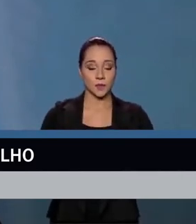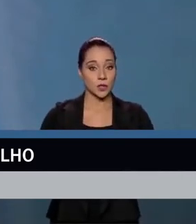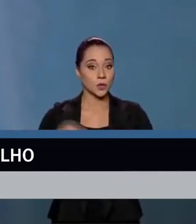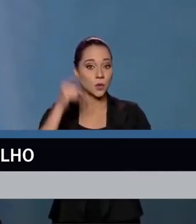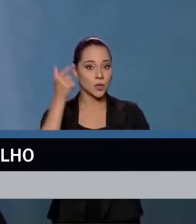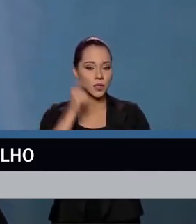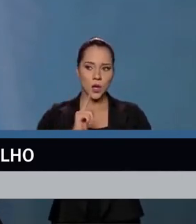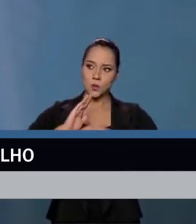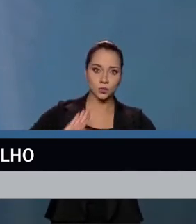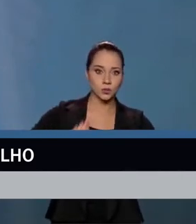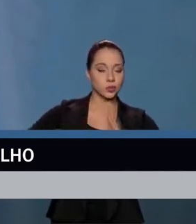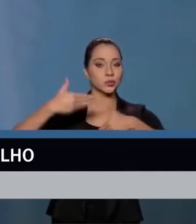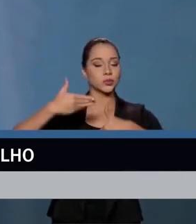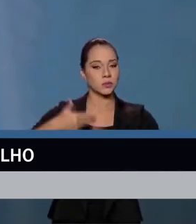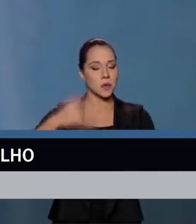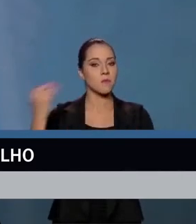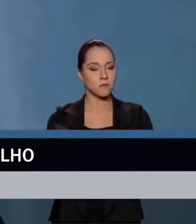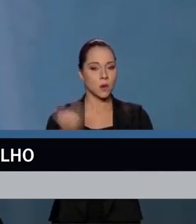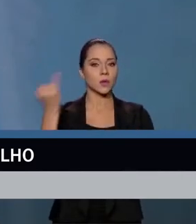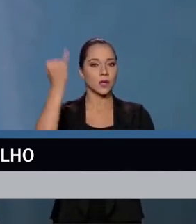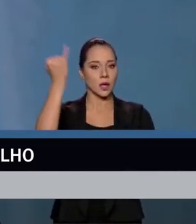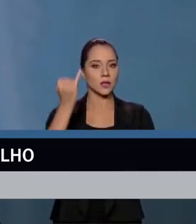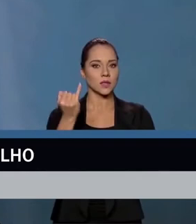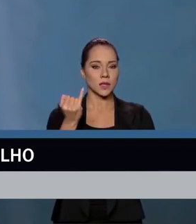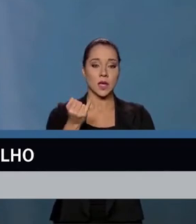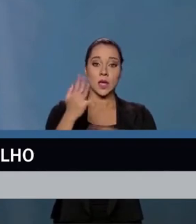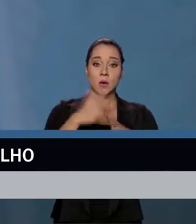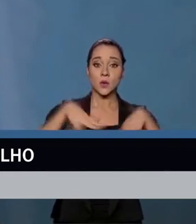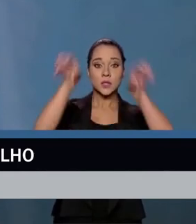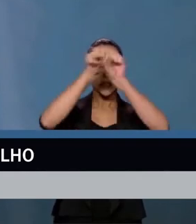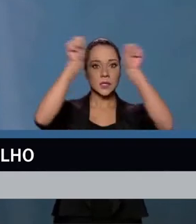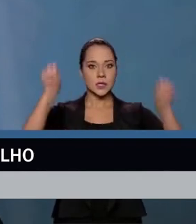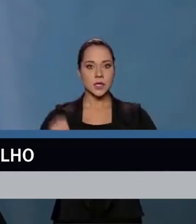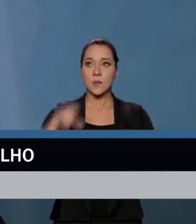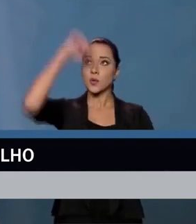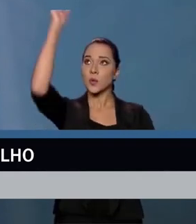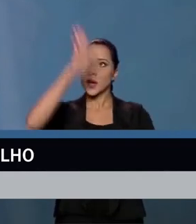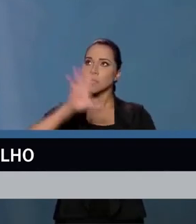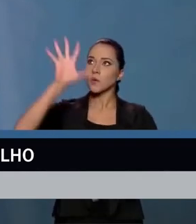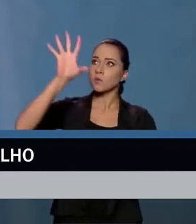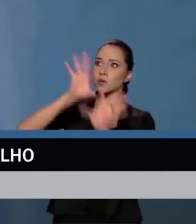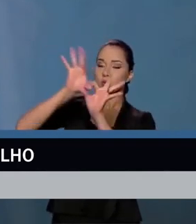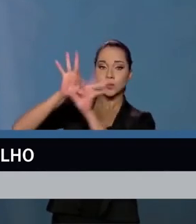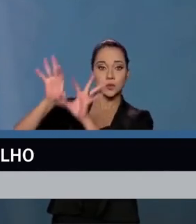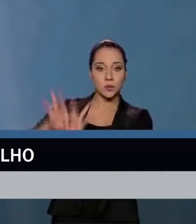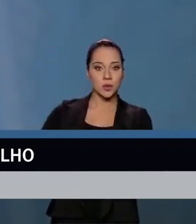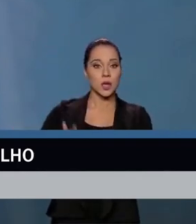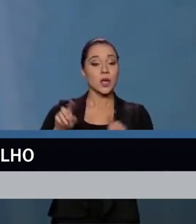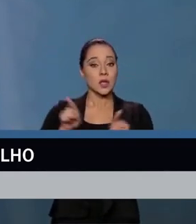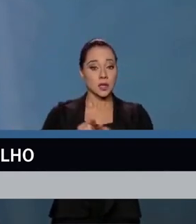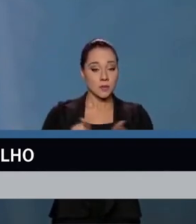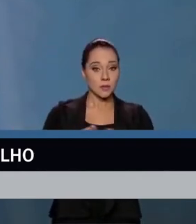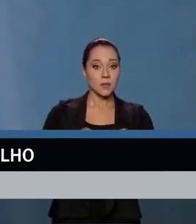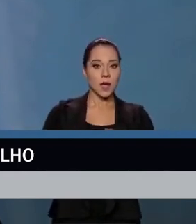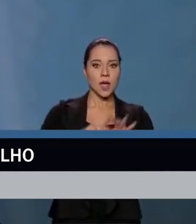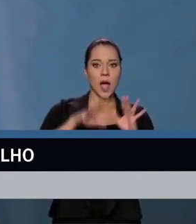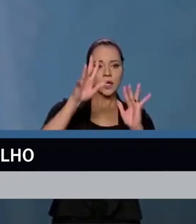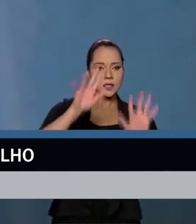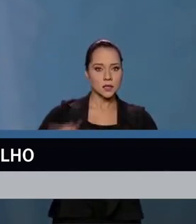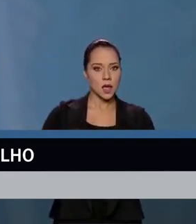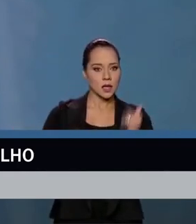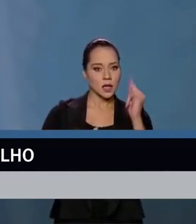Conseguimos avanços históricos, interligando o sistema em escala nacional e duplicando as linhas